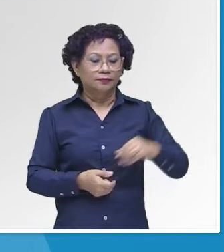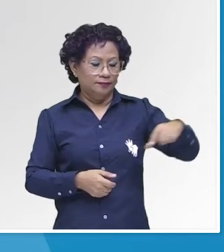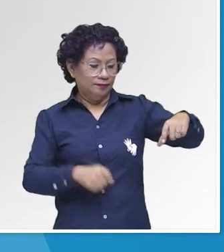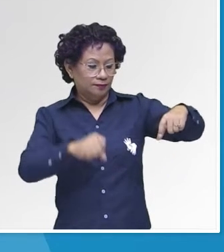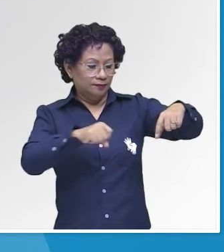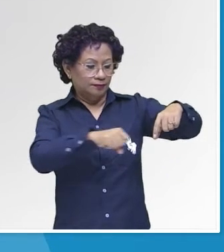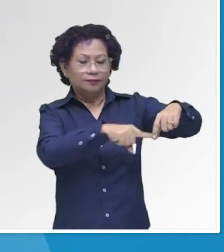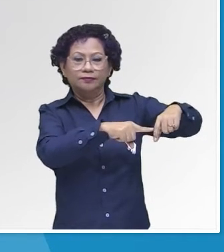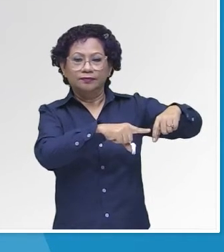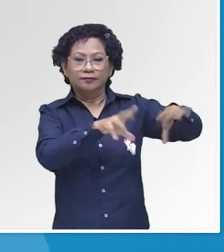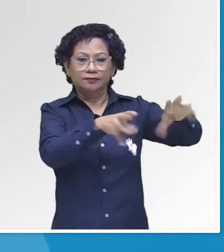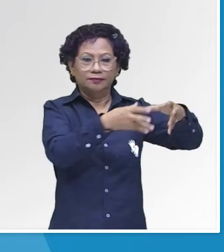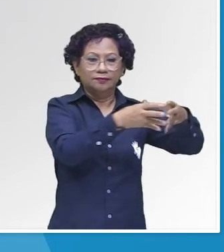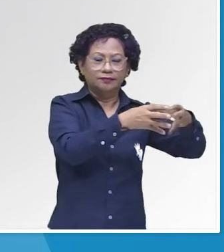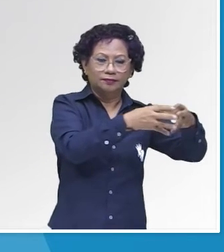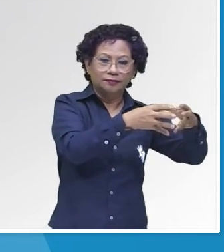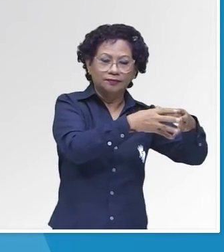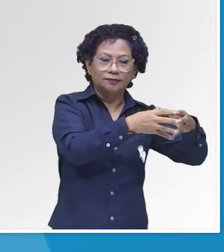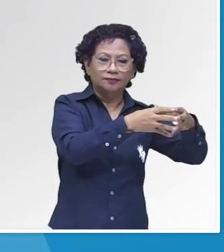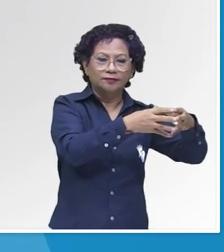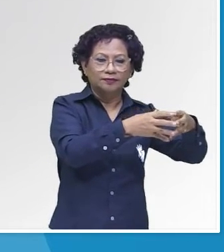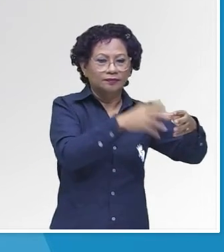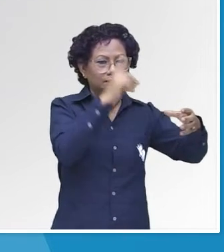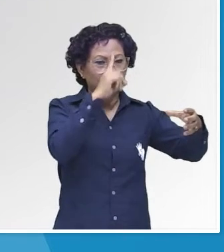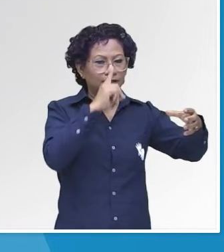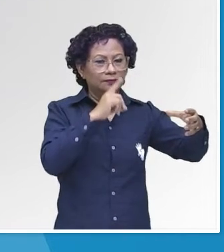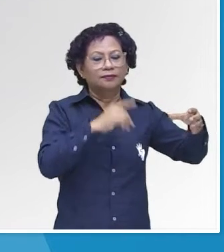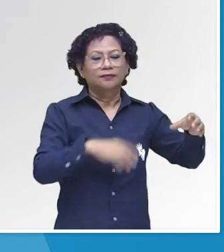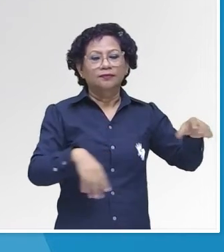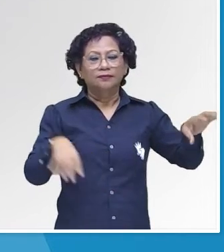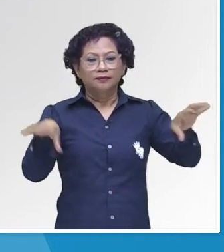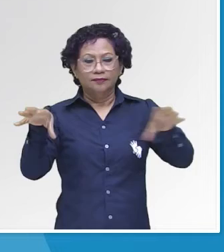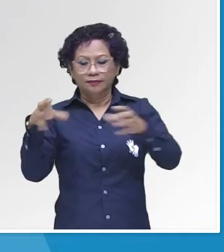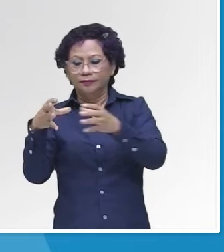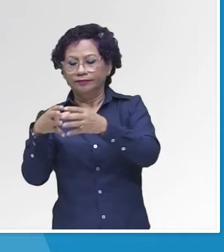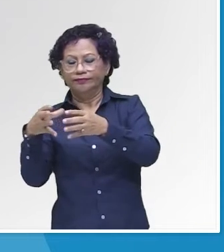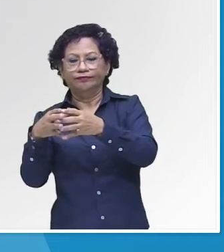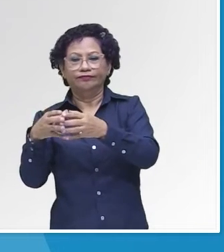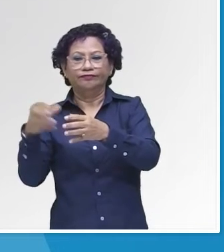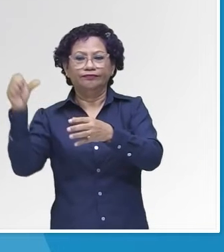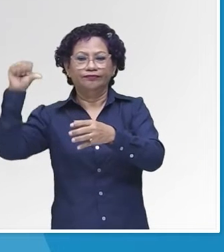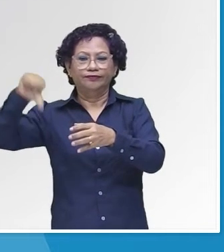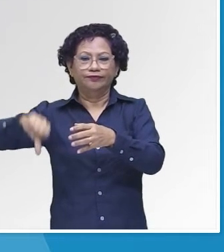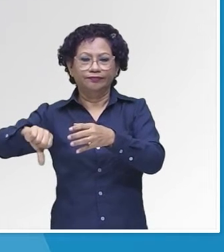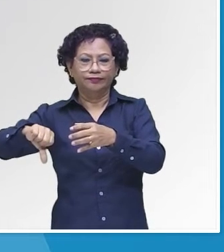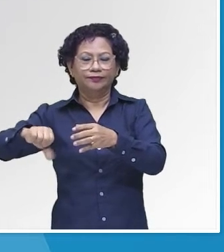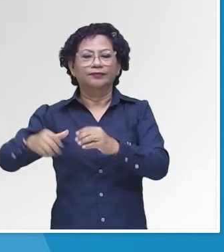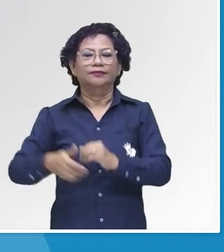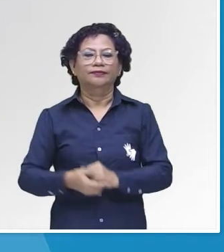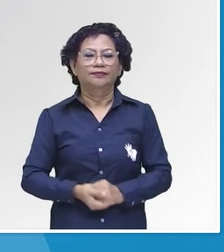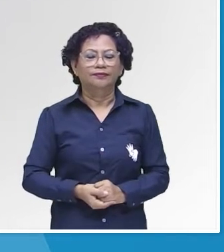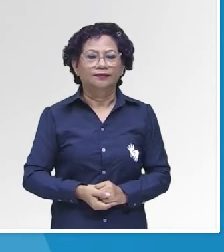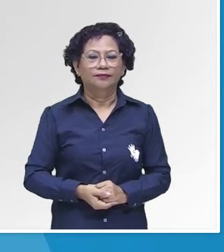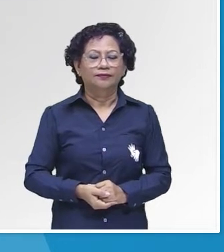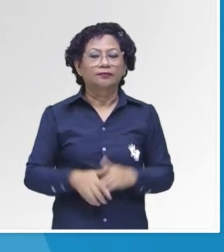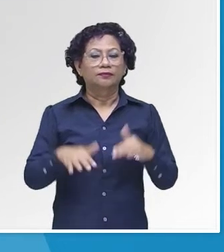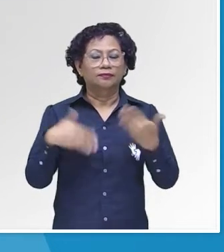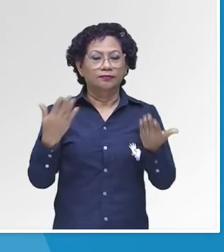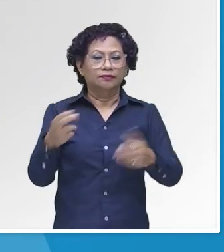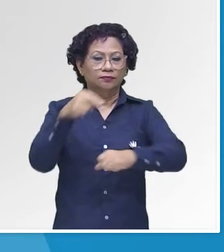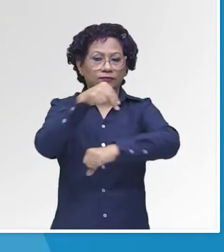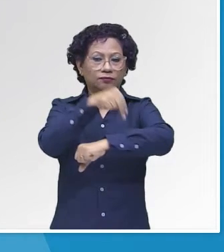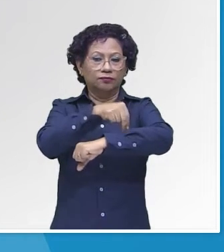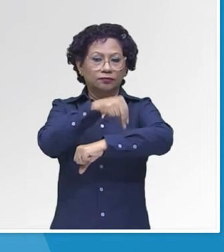a média dos gols marcados e a média dos gols sofridos. O que a gente pode entender? Que no numerador, nós já colocamos